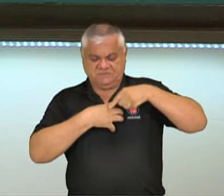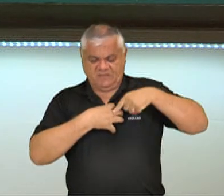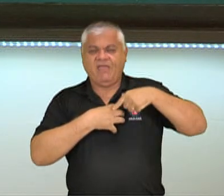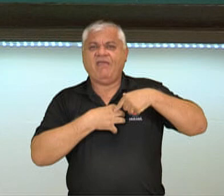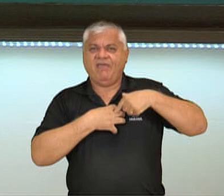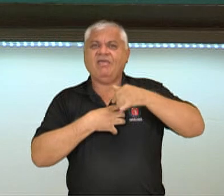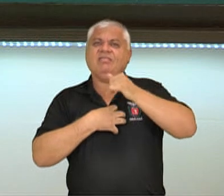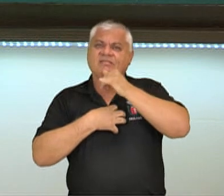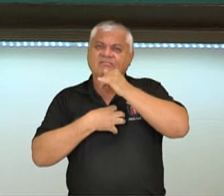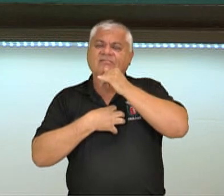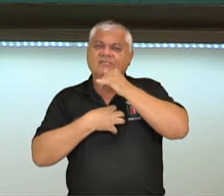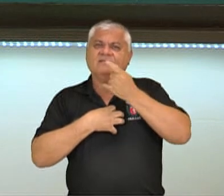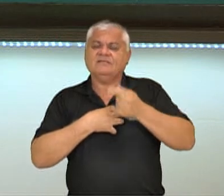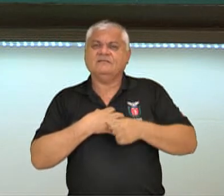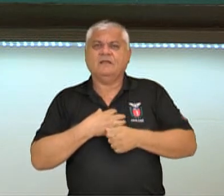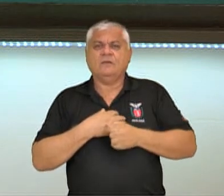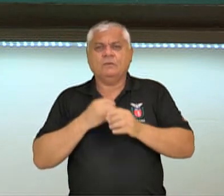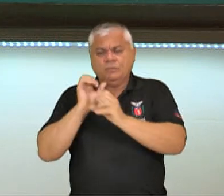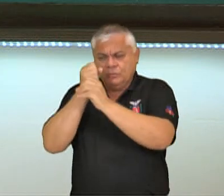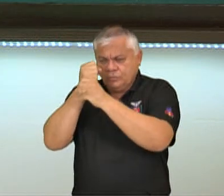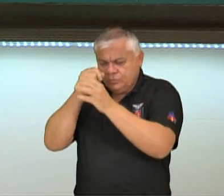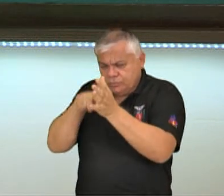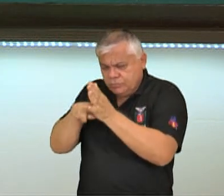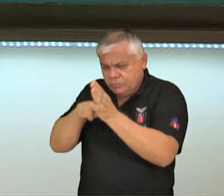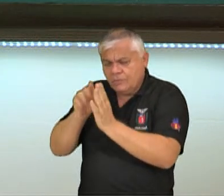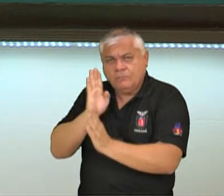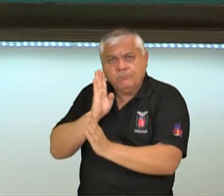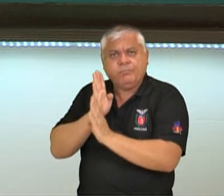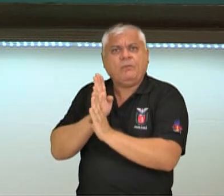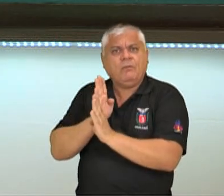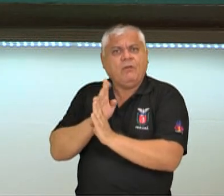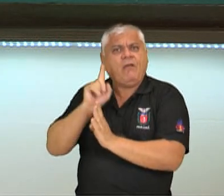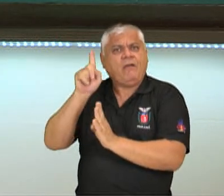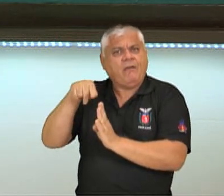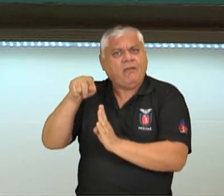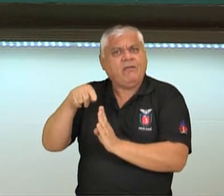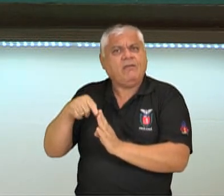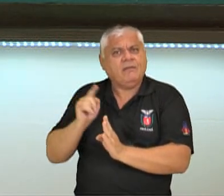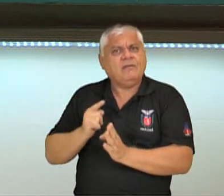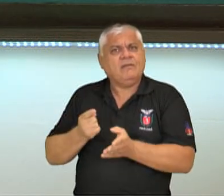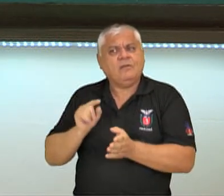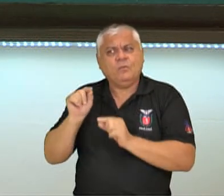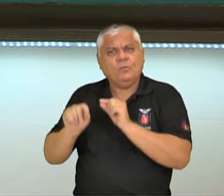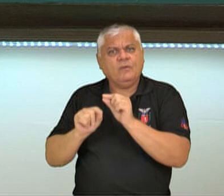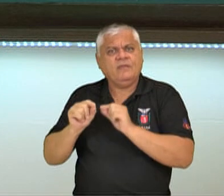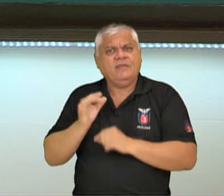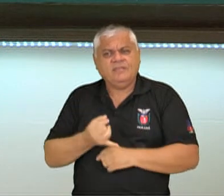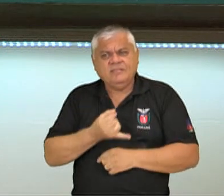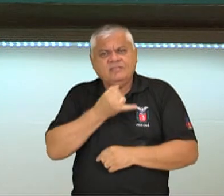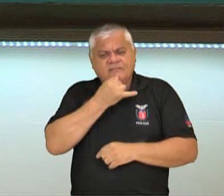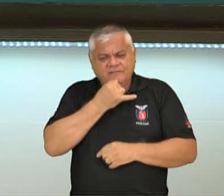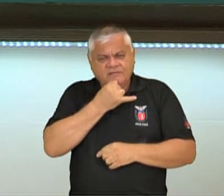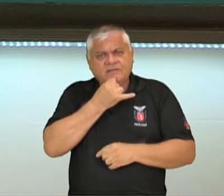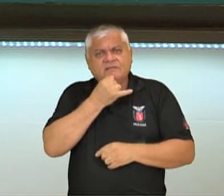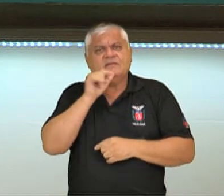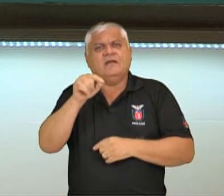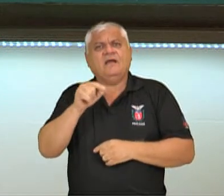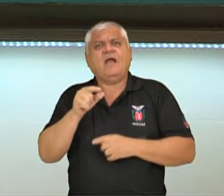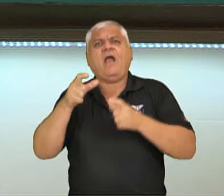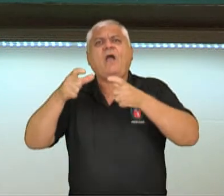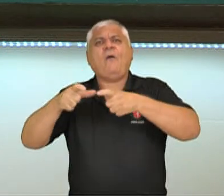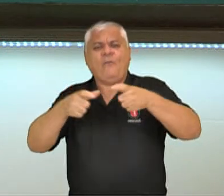E os pesquisadores, né, comprovaram isso, né? Eles identificaram que a tristeza, aonde ela vai